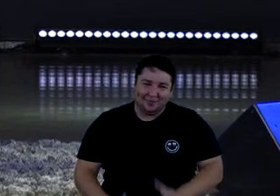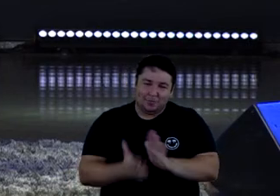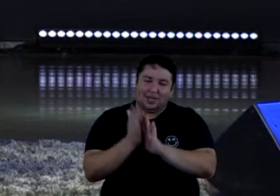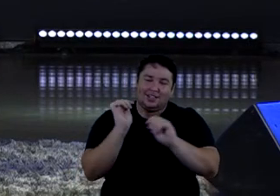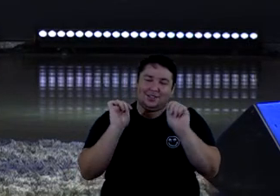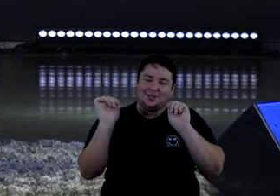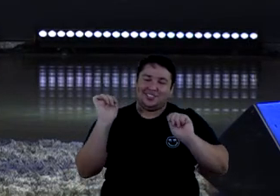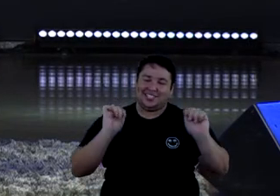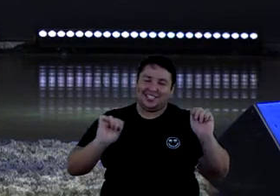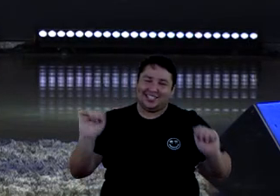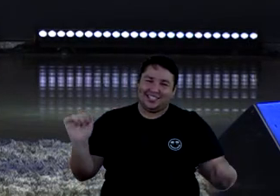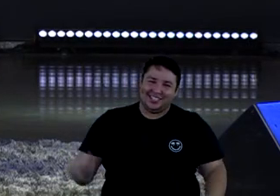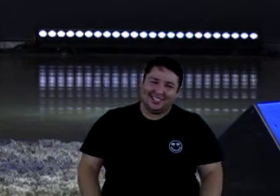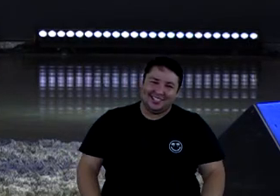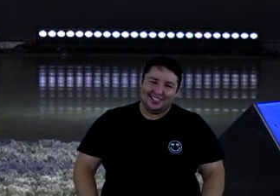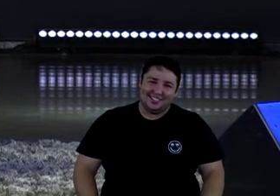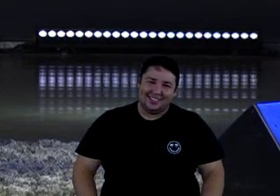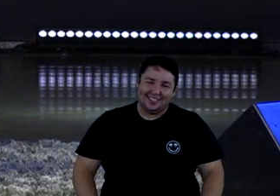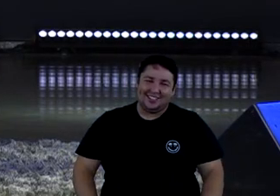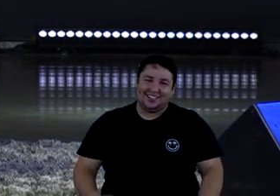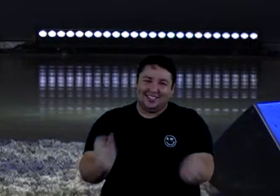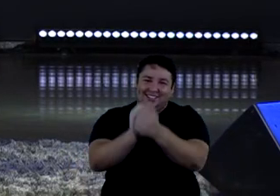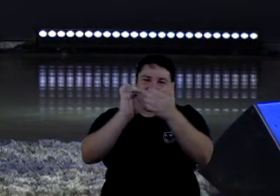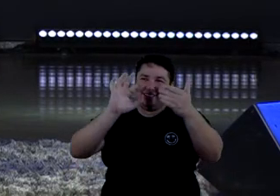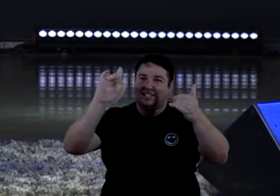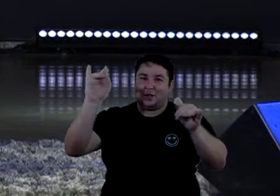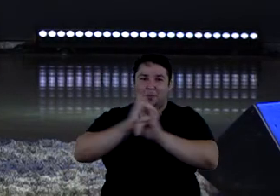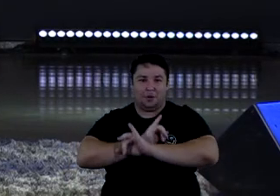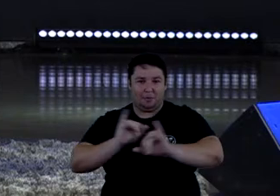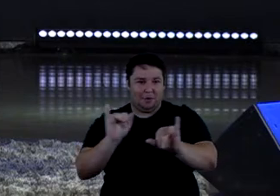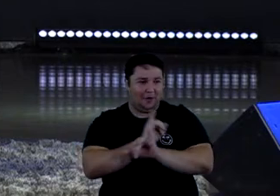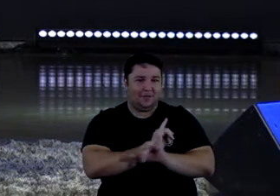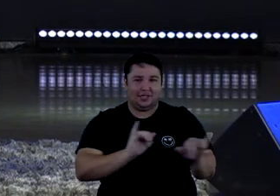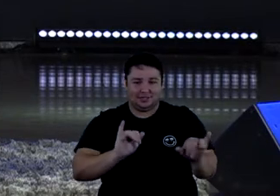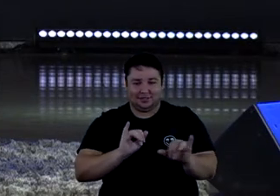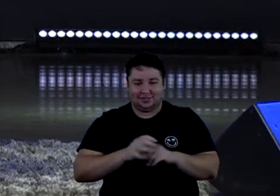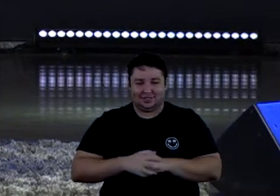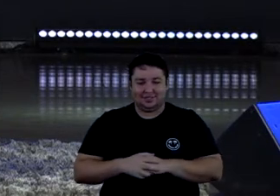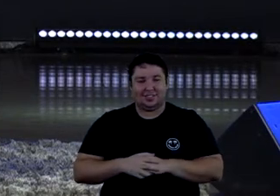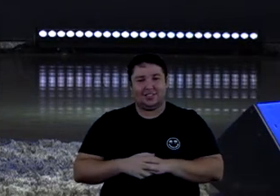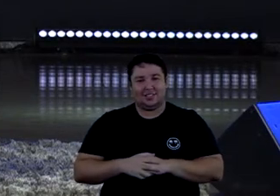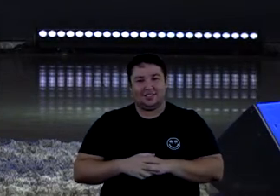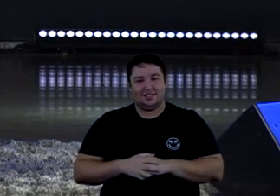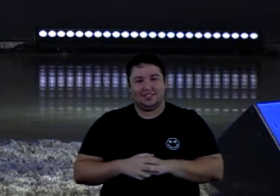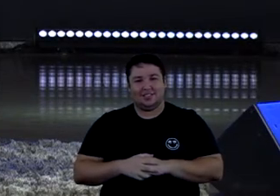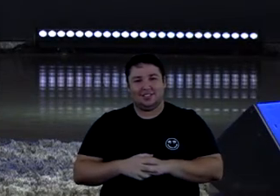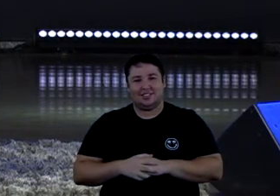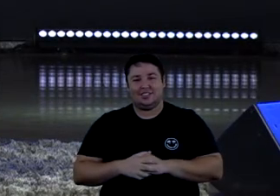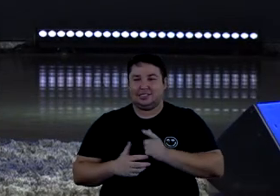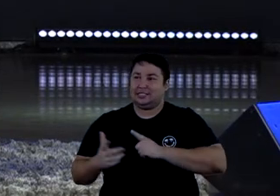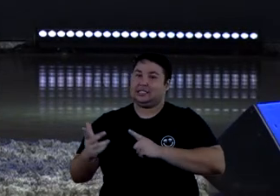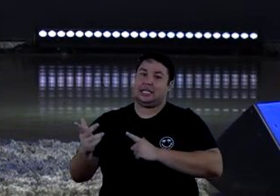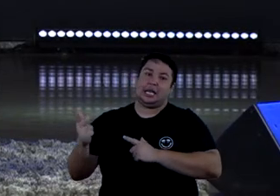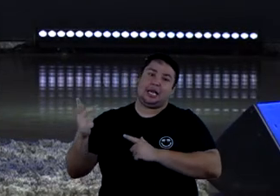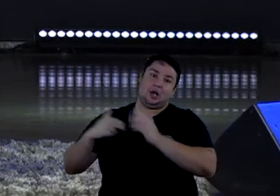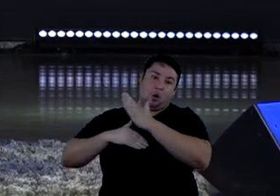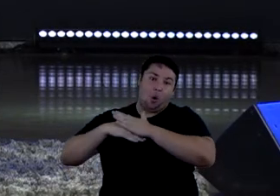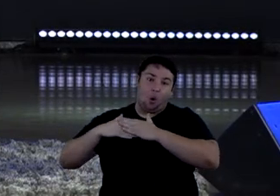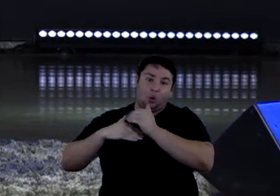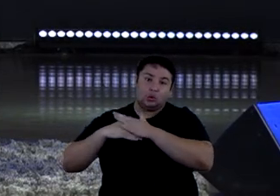Aleluia. Glória a Deus pelos seus profetas que trazem gotas de consolo para a nossa